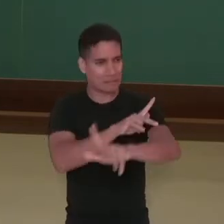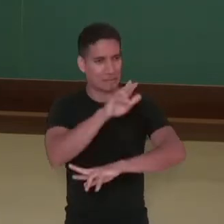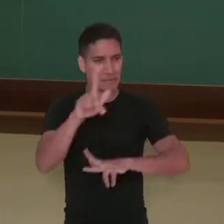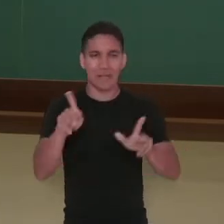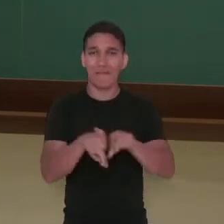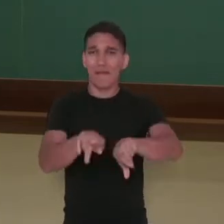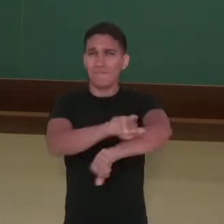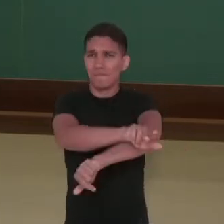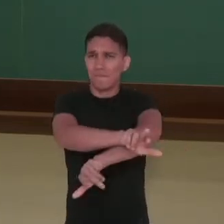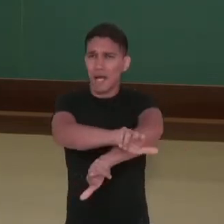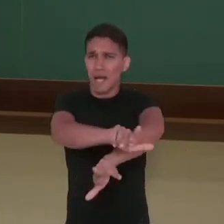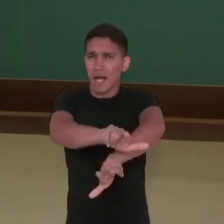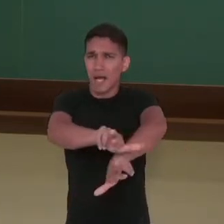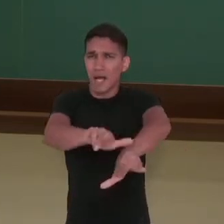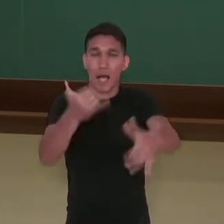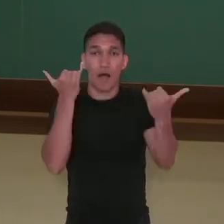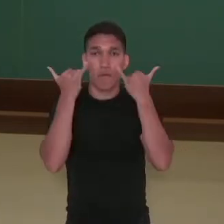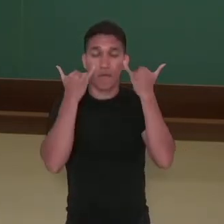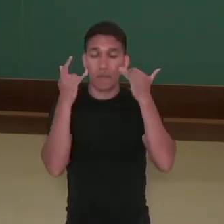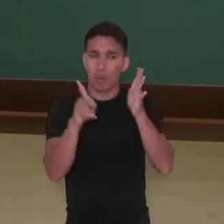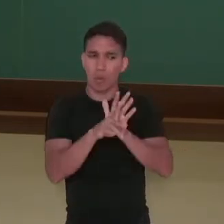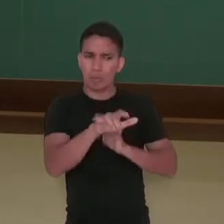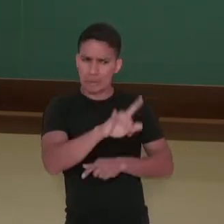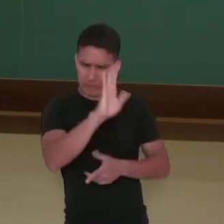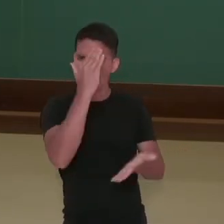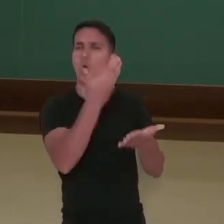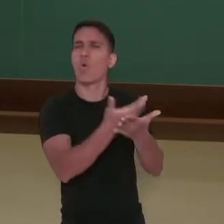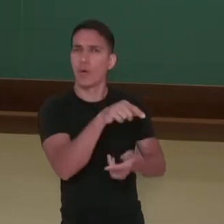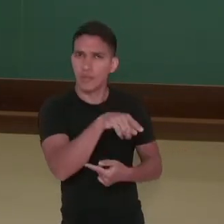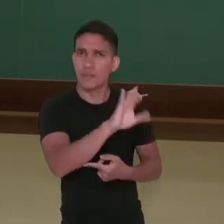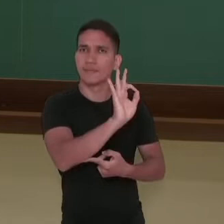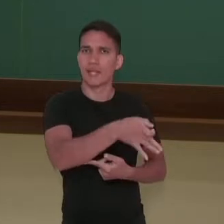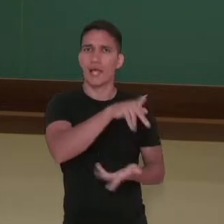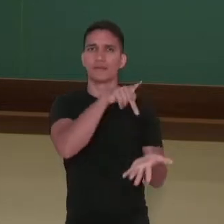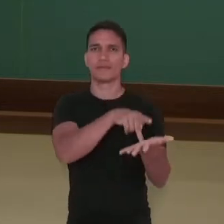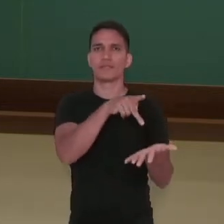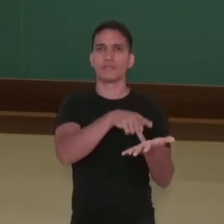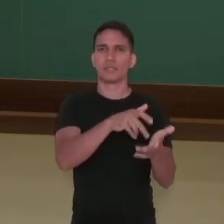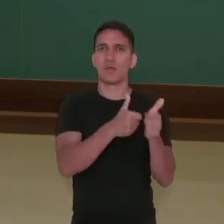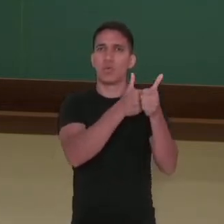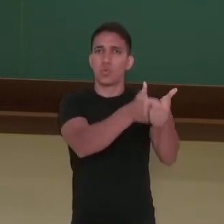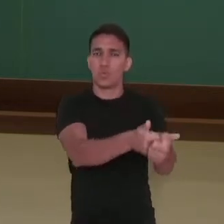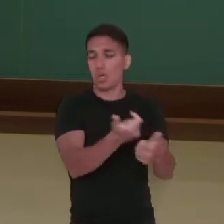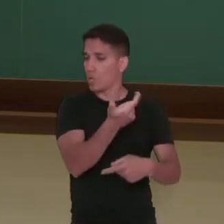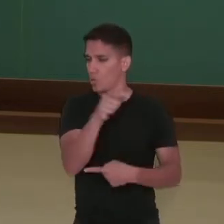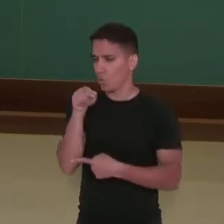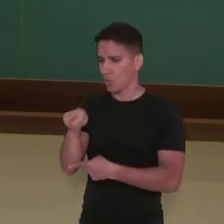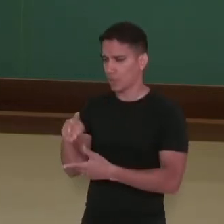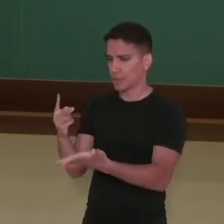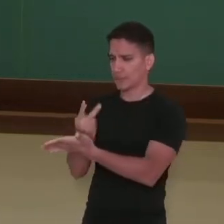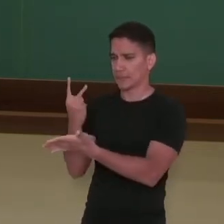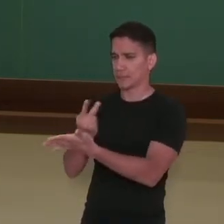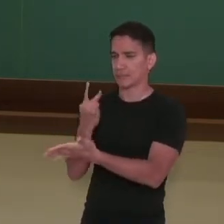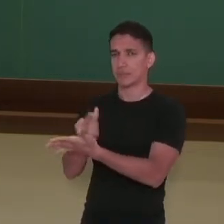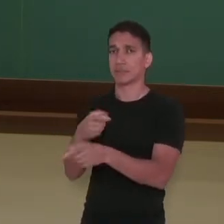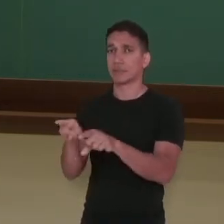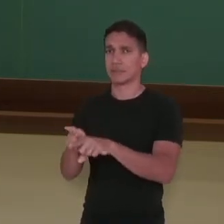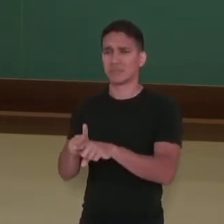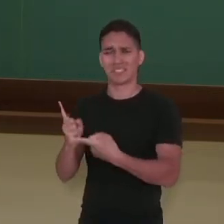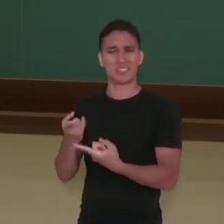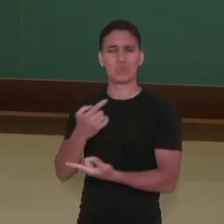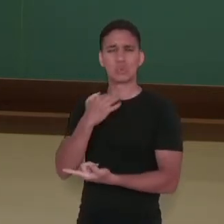pulverizado de informação, entre aquela confiável, verídica e relevante, e aquela errônea, imprecisa e